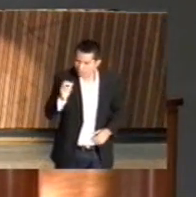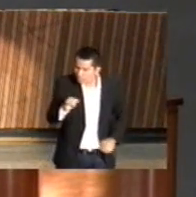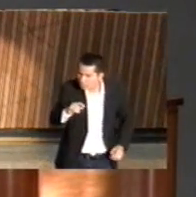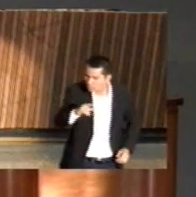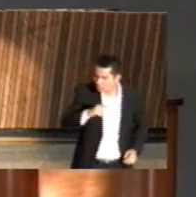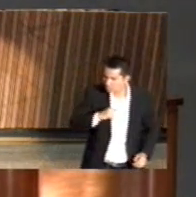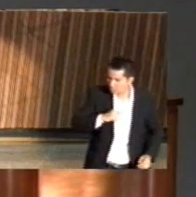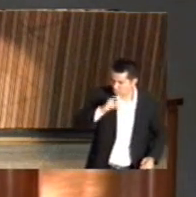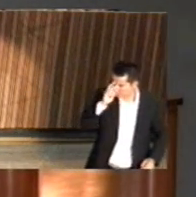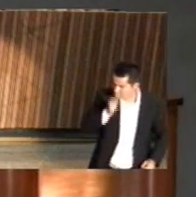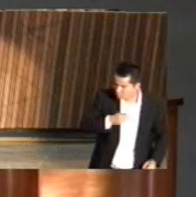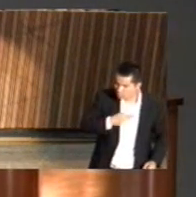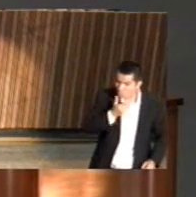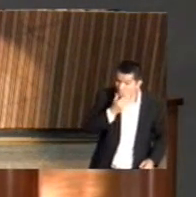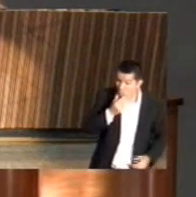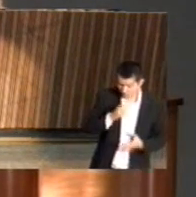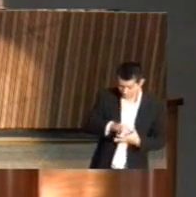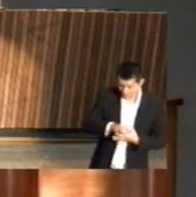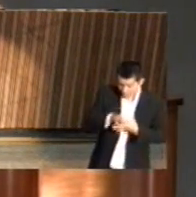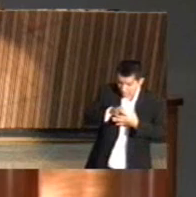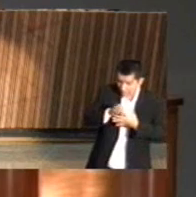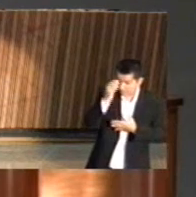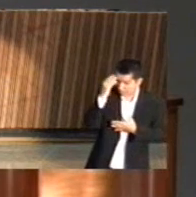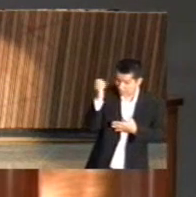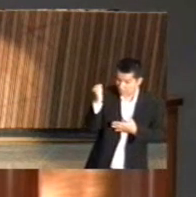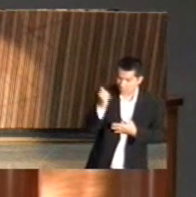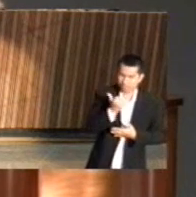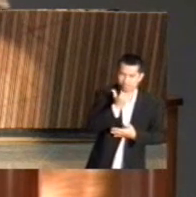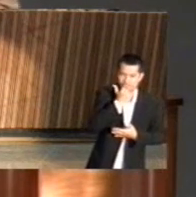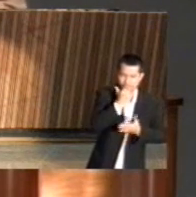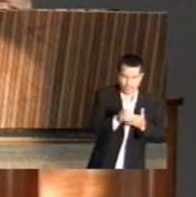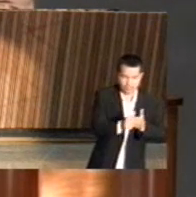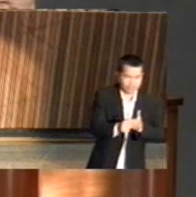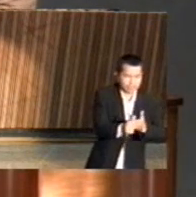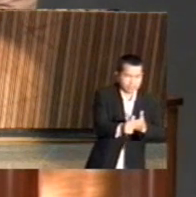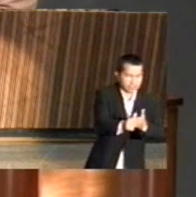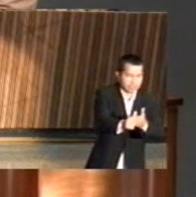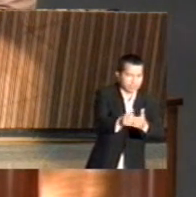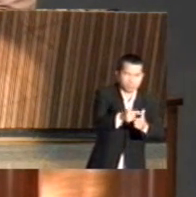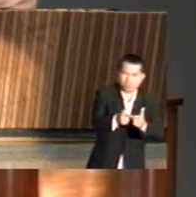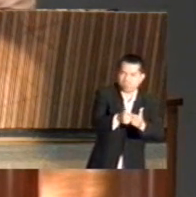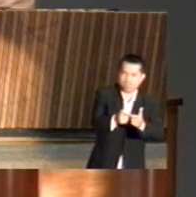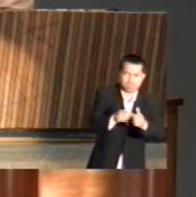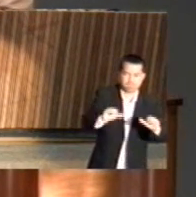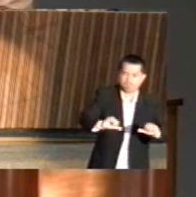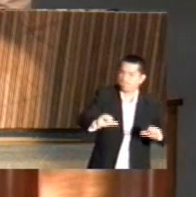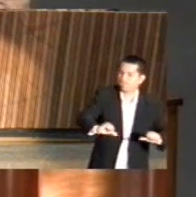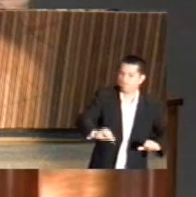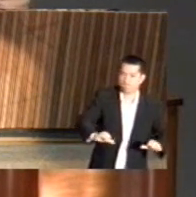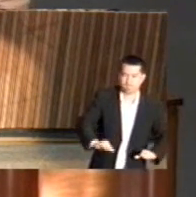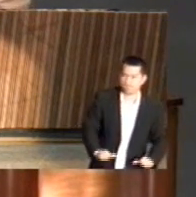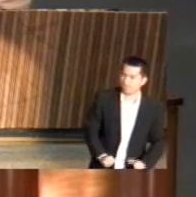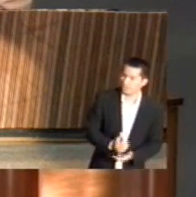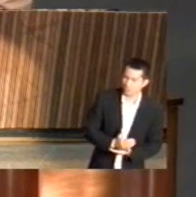sabedoria humana e não pelo Espírito Santo, a tendência que temos é construir ou